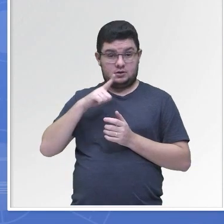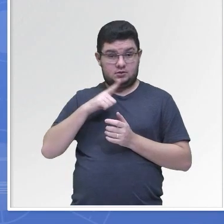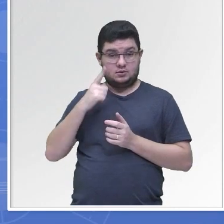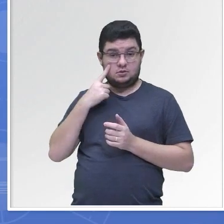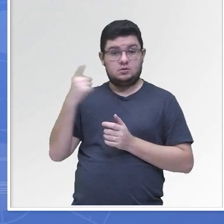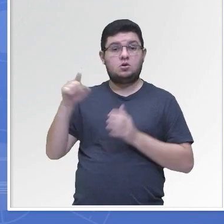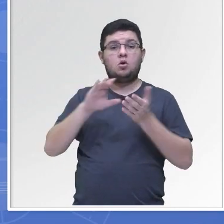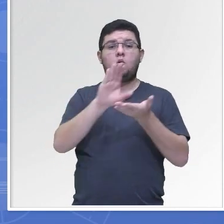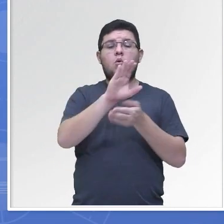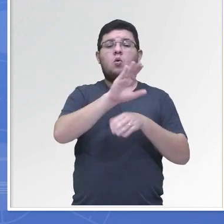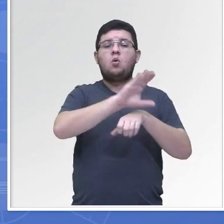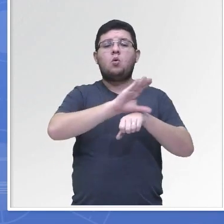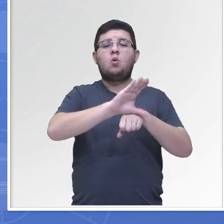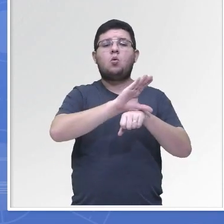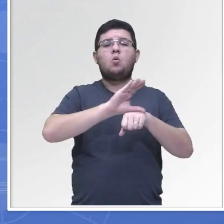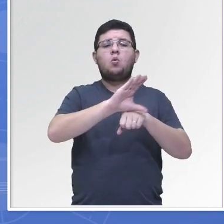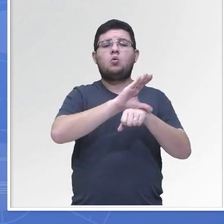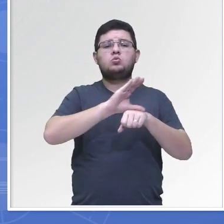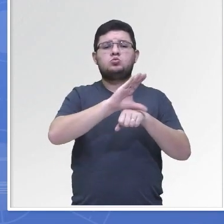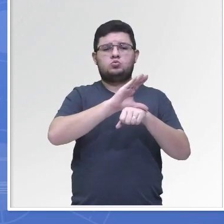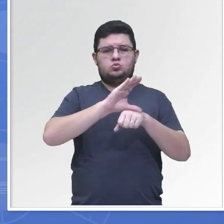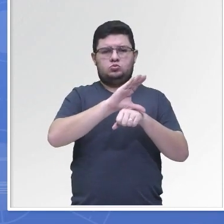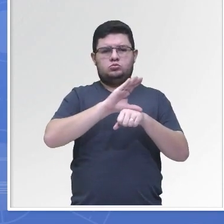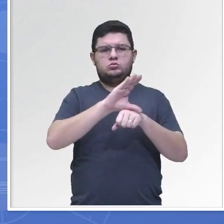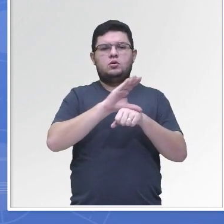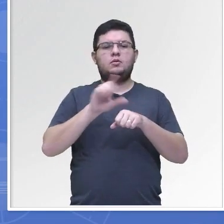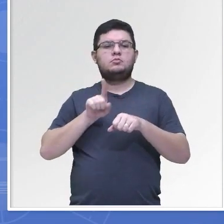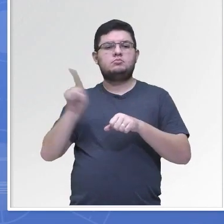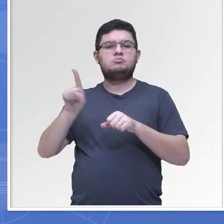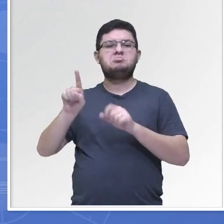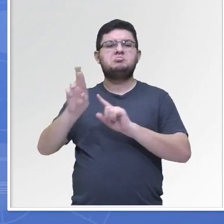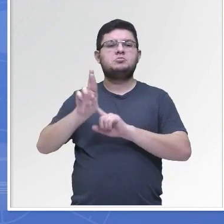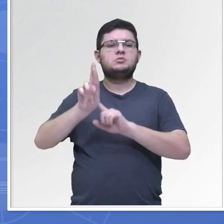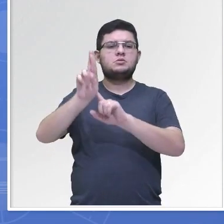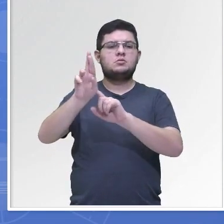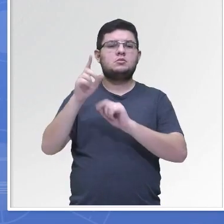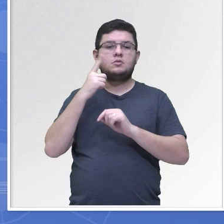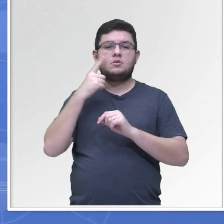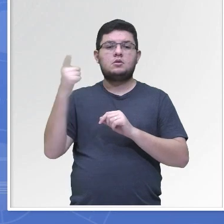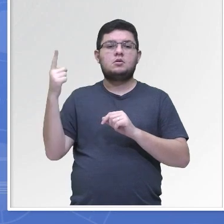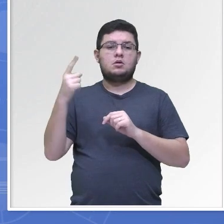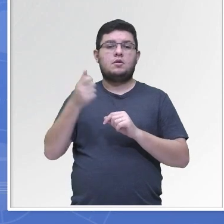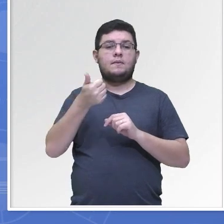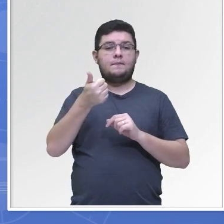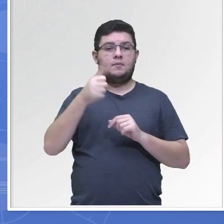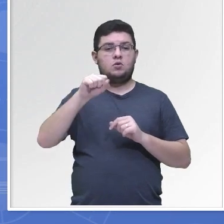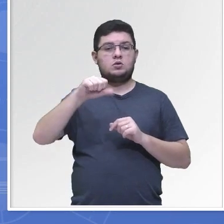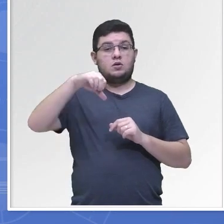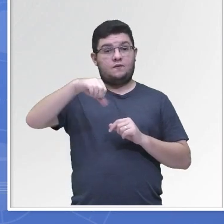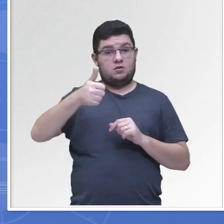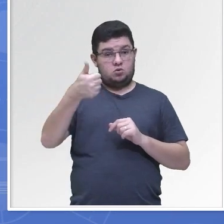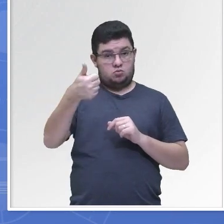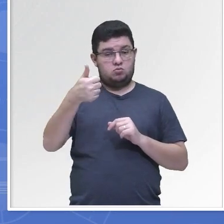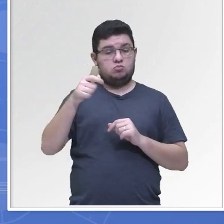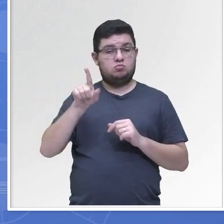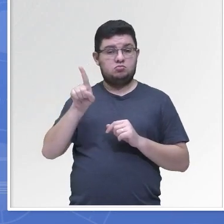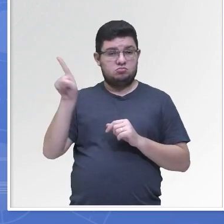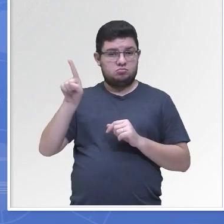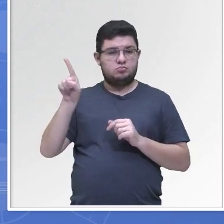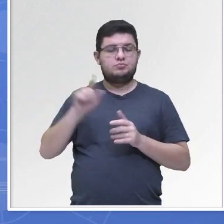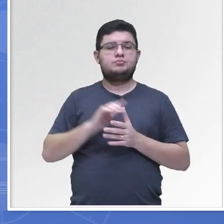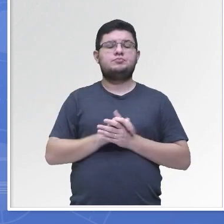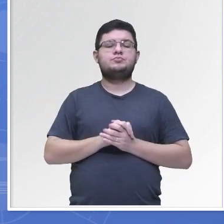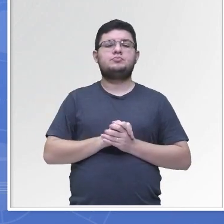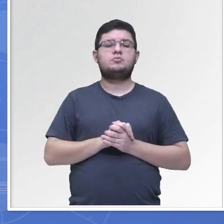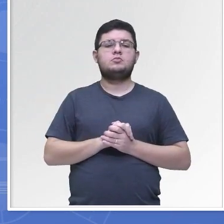Constituição, que vai surgir republicana, tá bom? Já tinham outras ali de 1824, no ano de 1891. A